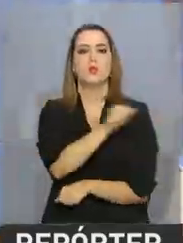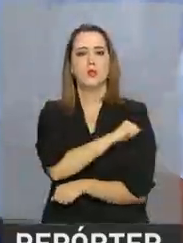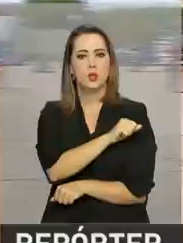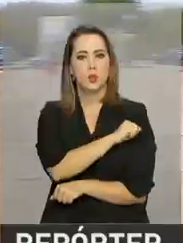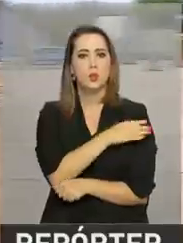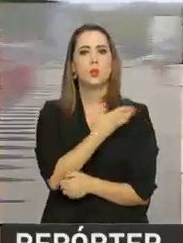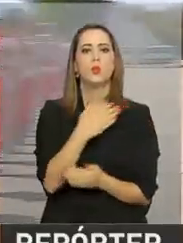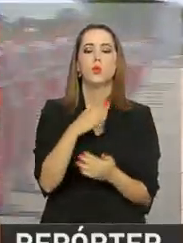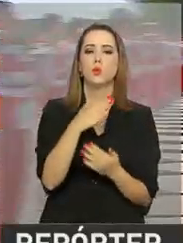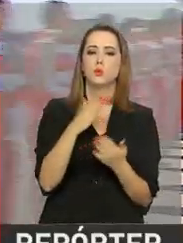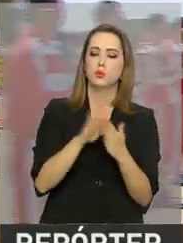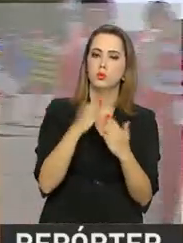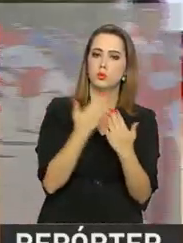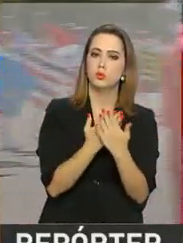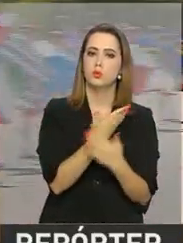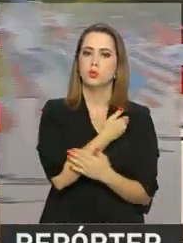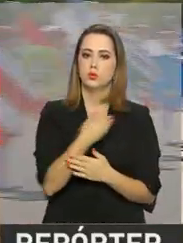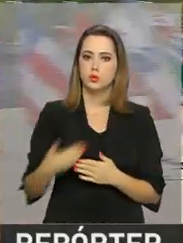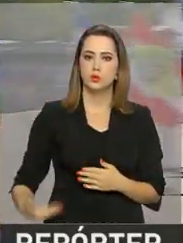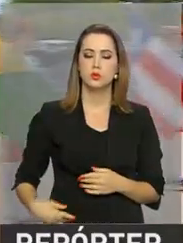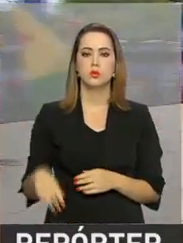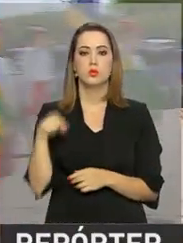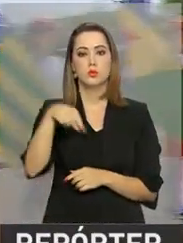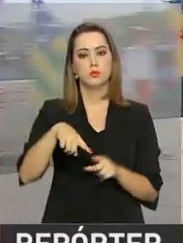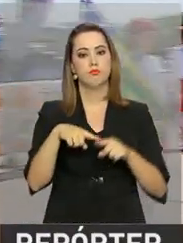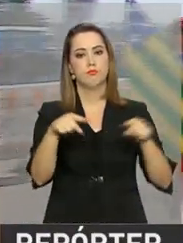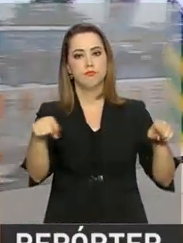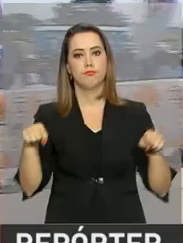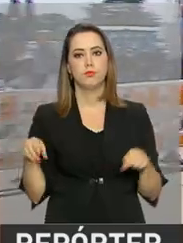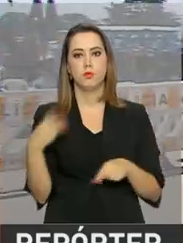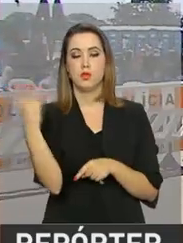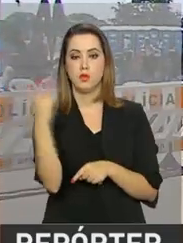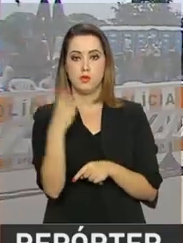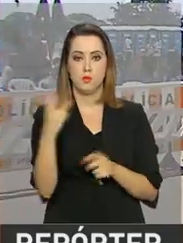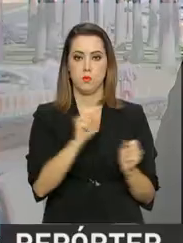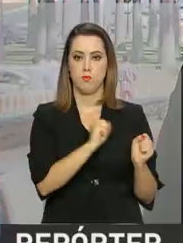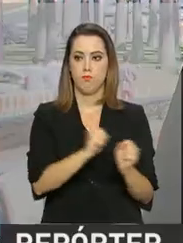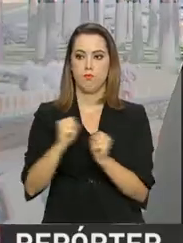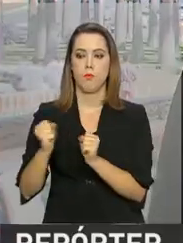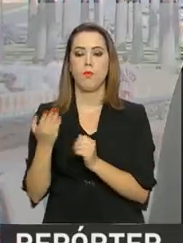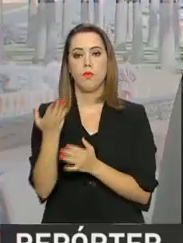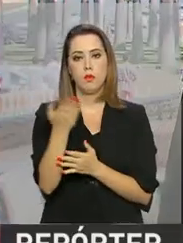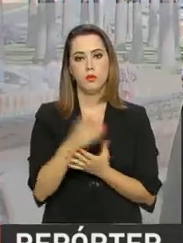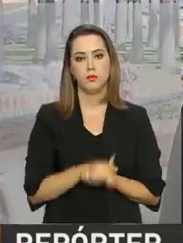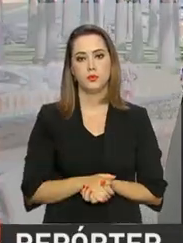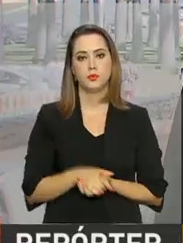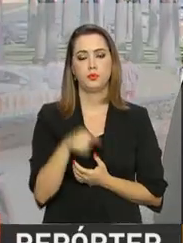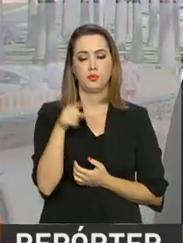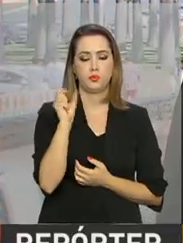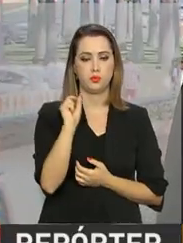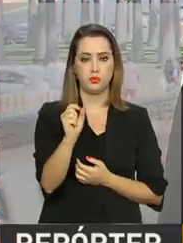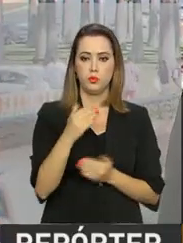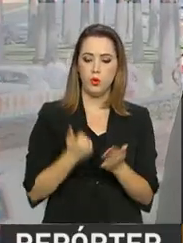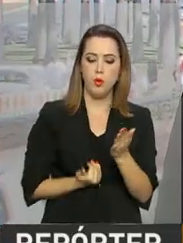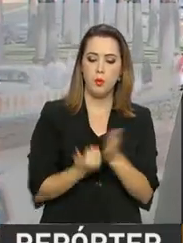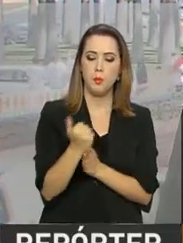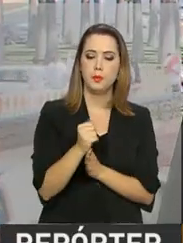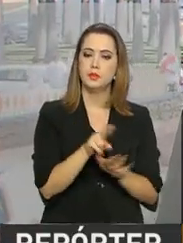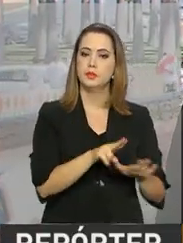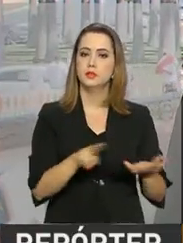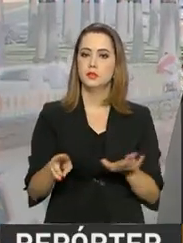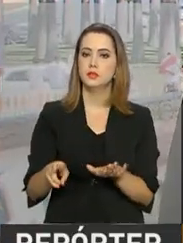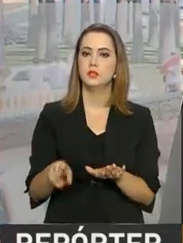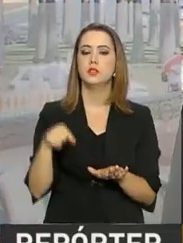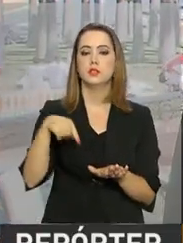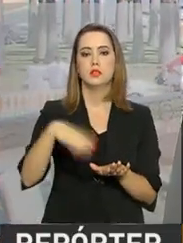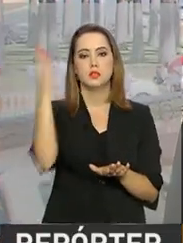escolas públicas na Praça dos Três Poderes, em Brasília. A corrida do fogo simbólico inicia a Semana da Pátria, que vai do dia